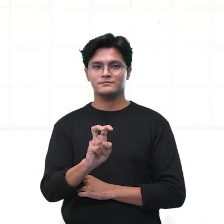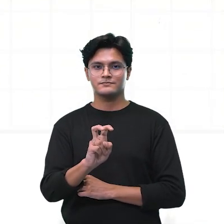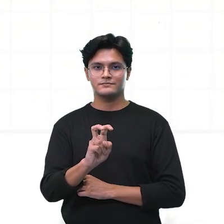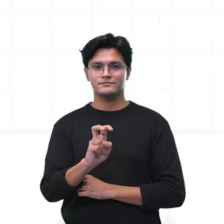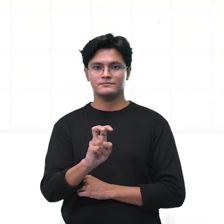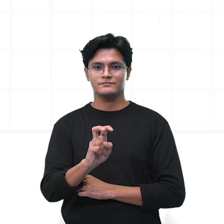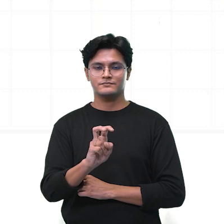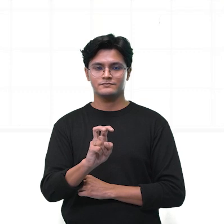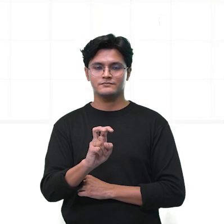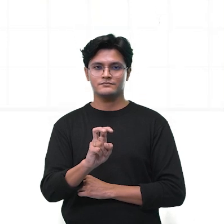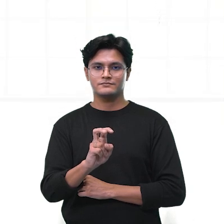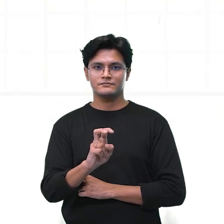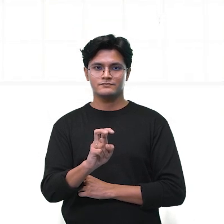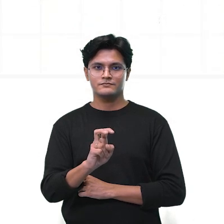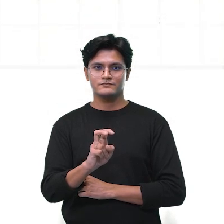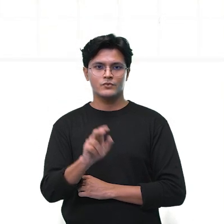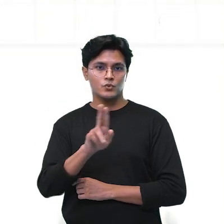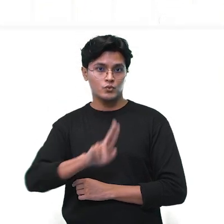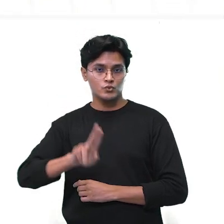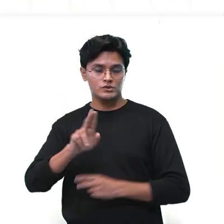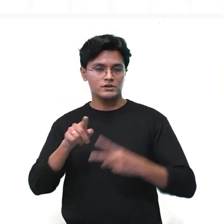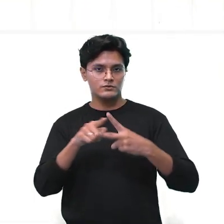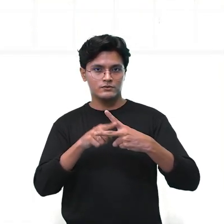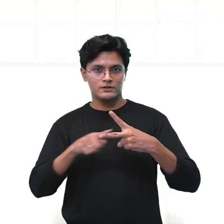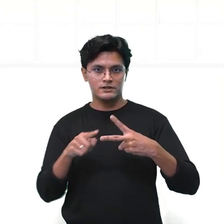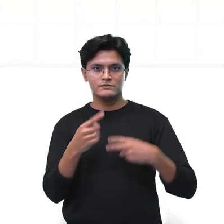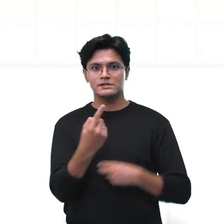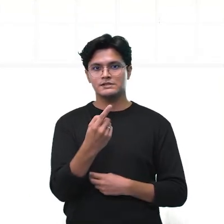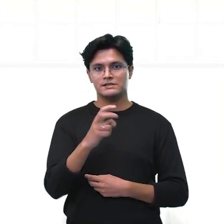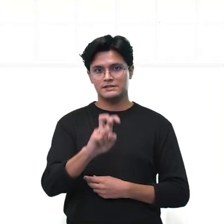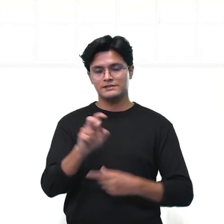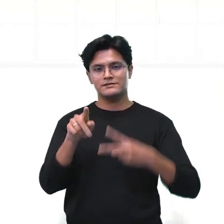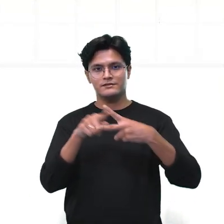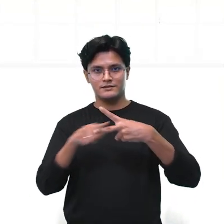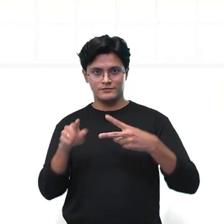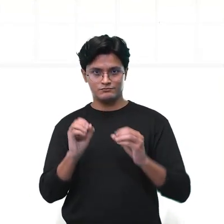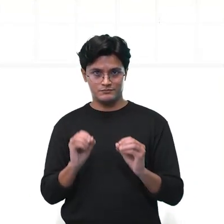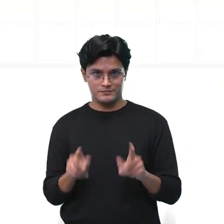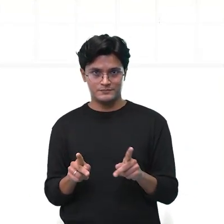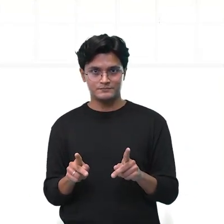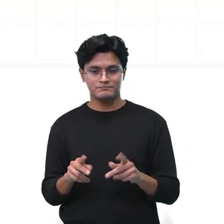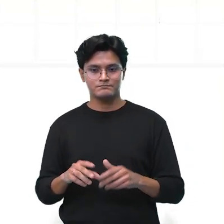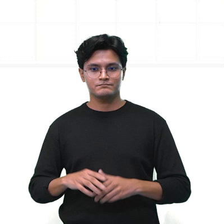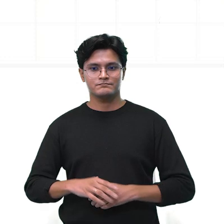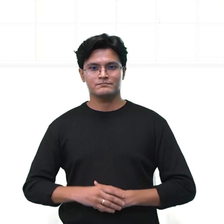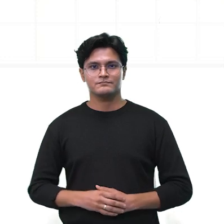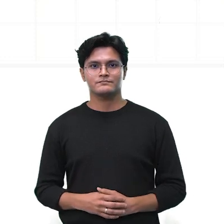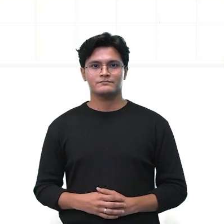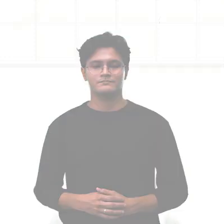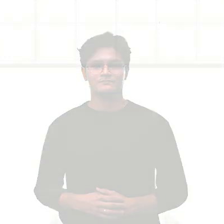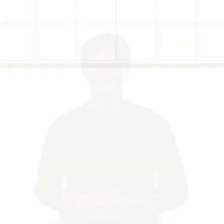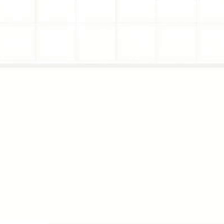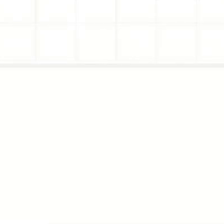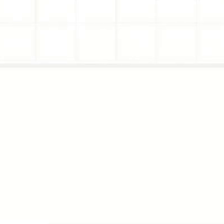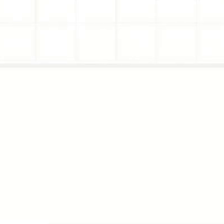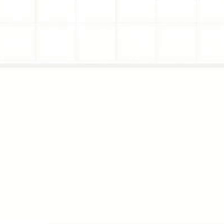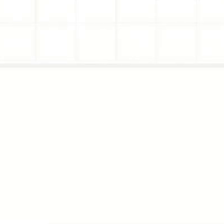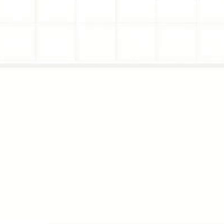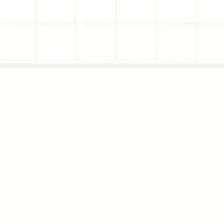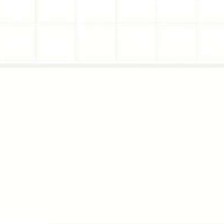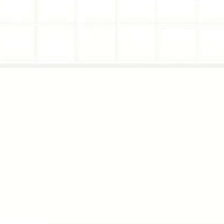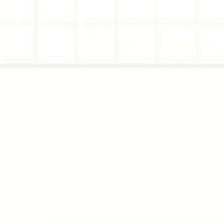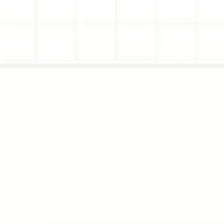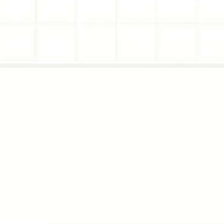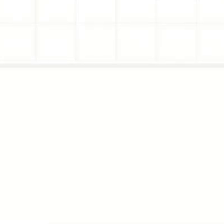nesse caso aqui a gente está trabalhando em graus, né, 15 graus aí. Muito bem, vamos seguindo. Vamos para a letra